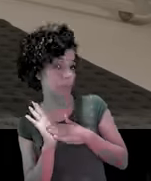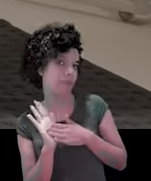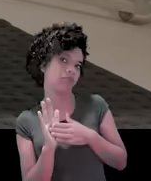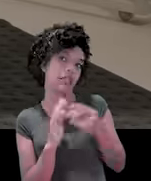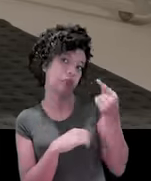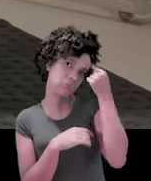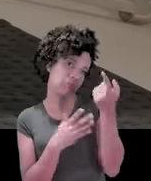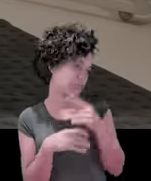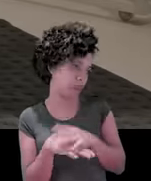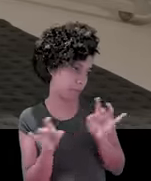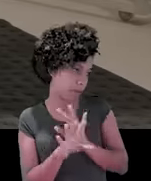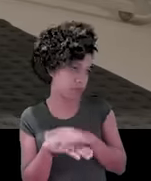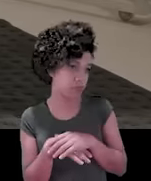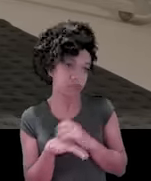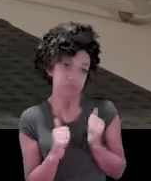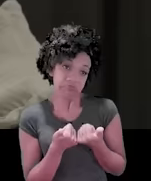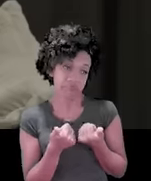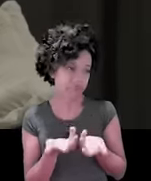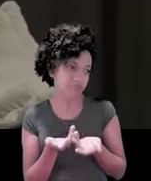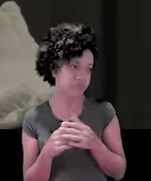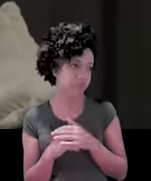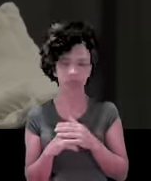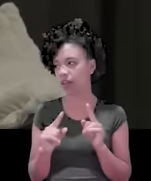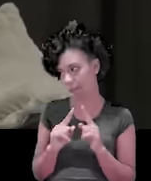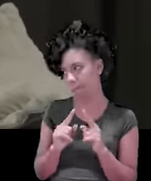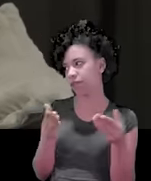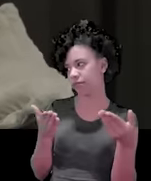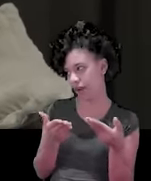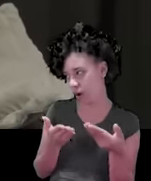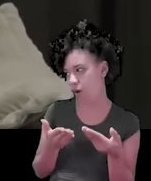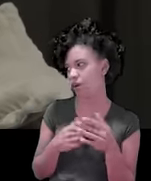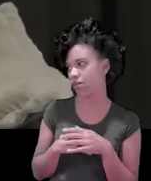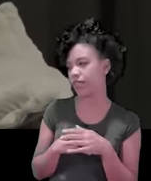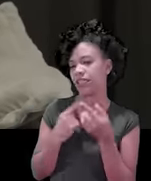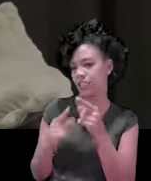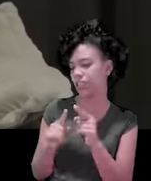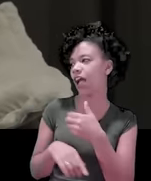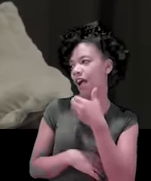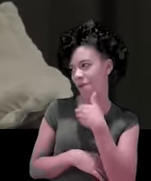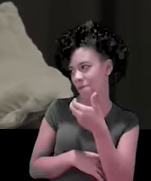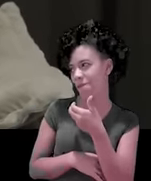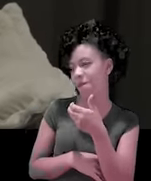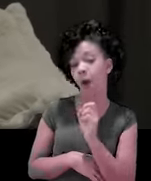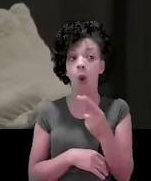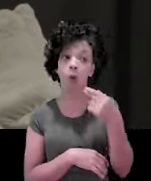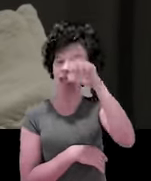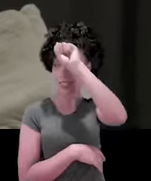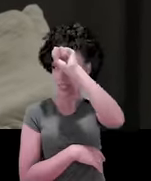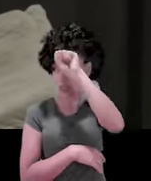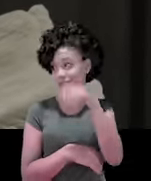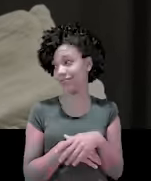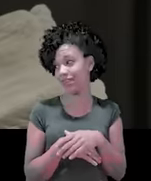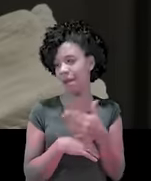e Tem pipoca mas camisola eu fui no banheiro Então ficar ligado que agora a gente vai encher o saco da Apple ou a